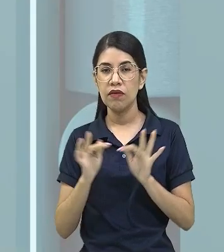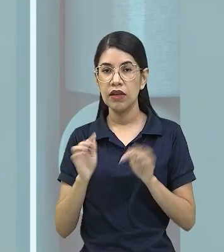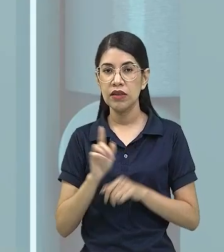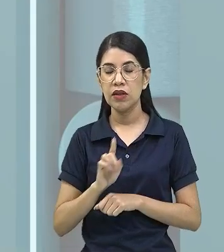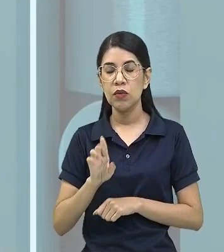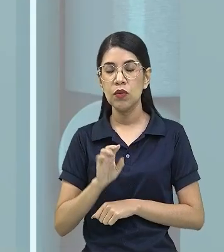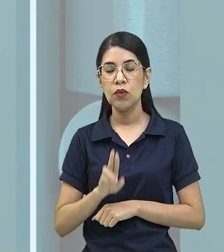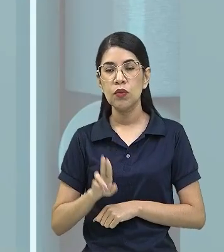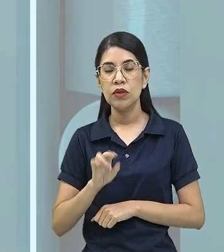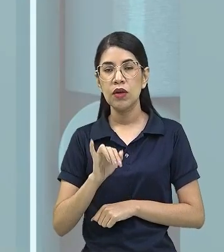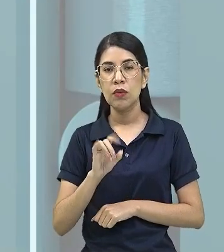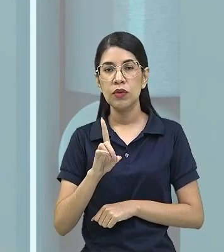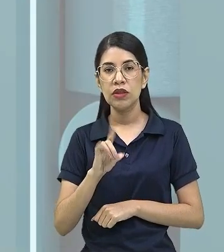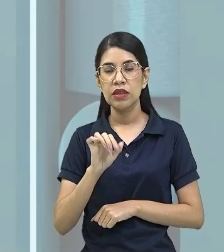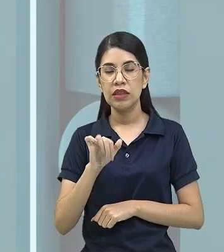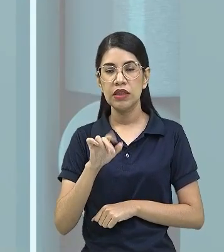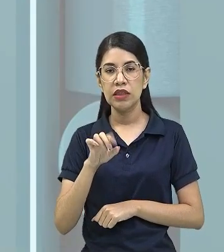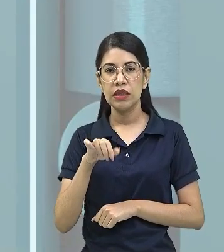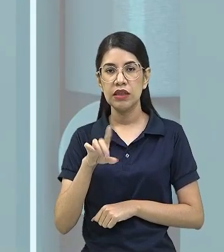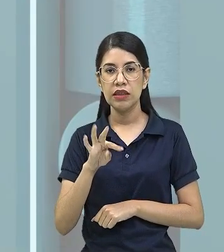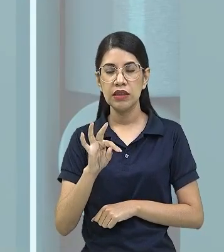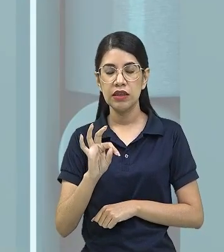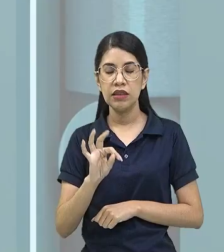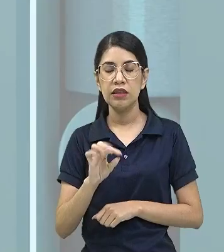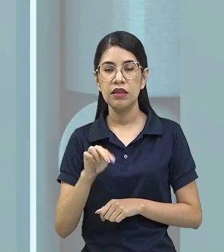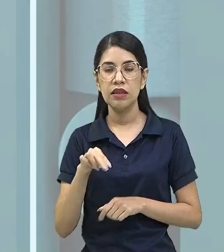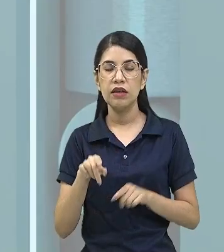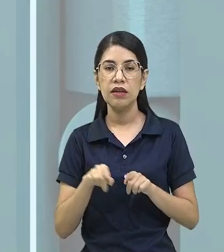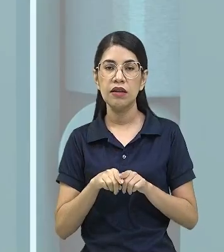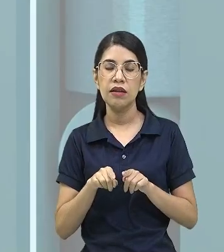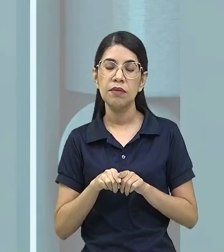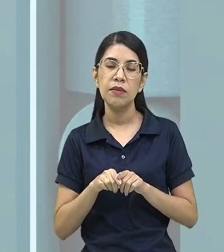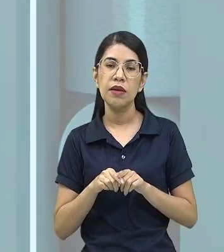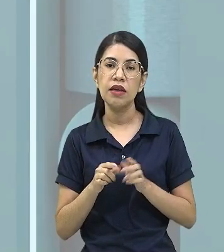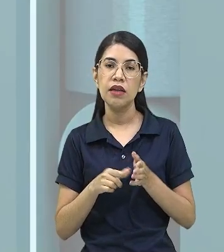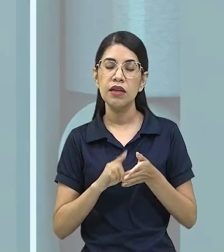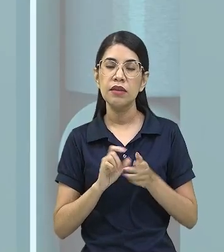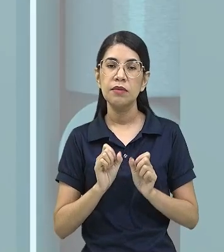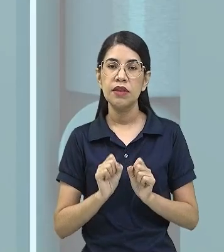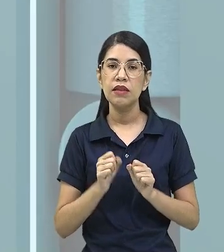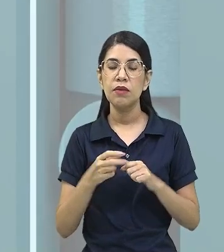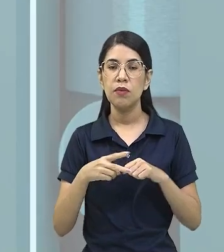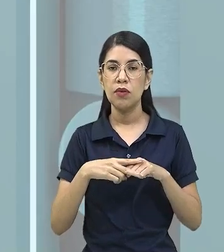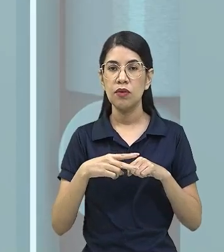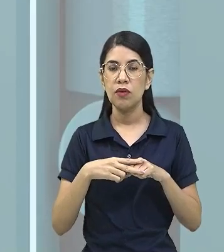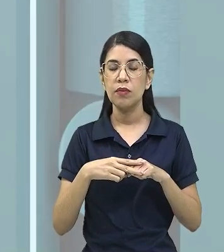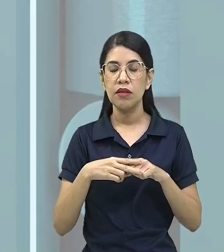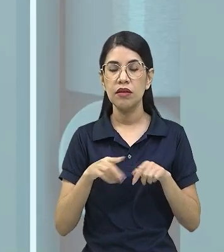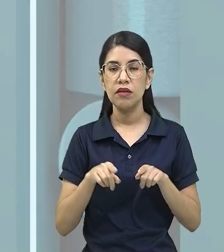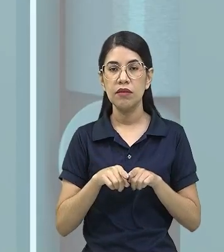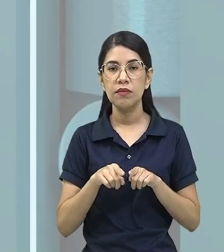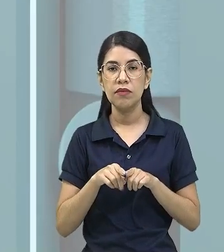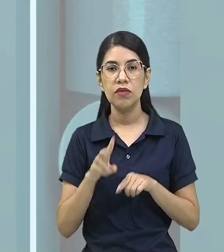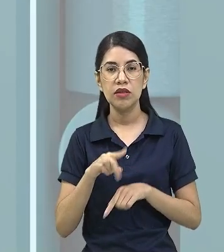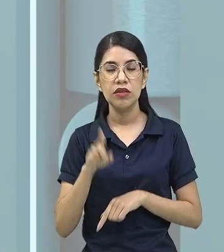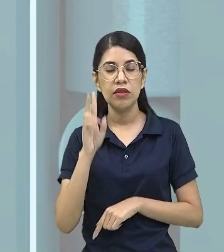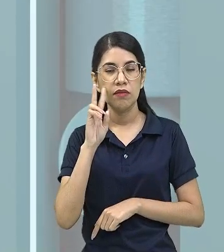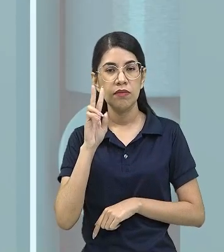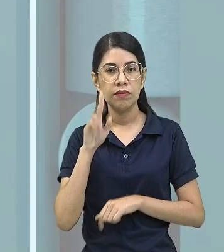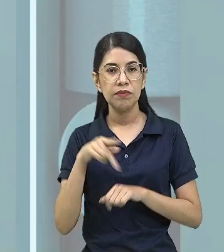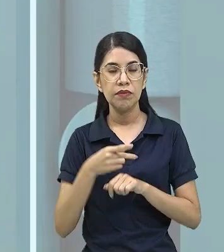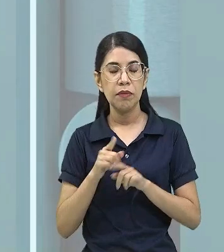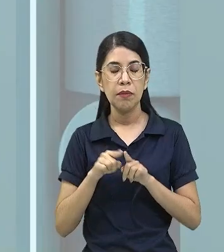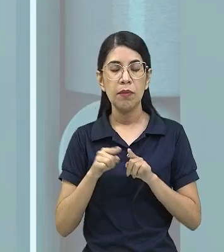didn't, as perguntas você vai colocar o did antes do pronome. você vai lembrar disso. Mas no